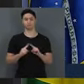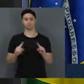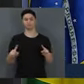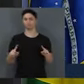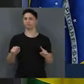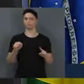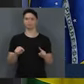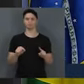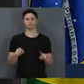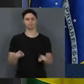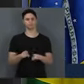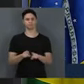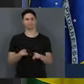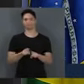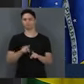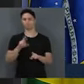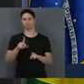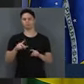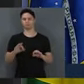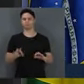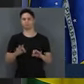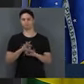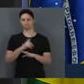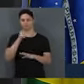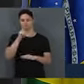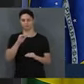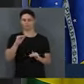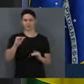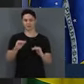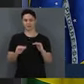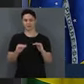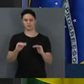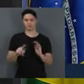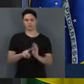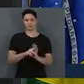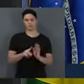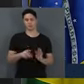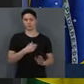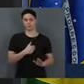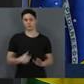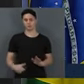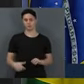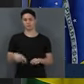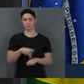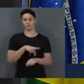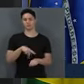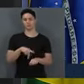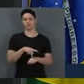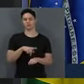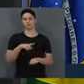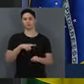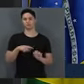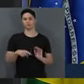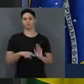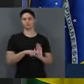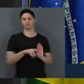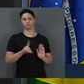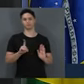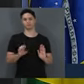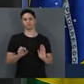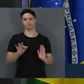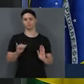isso foi o suficiente para equilibrar as contas do governo o país registrou déficit primário de